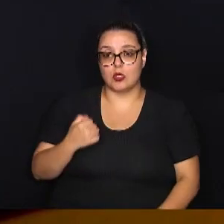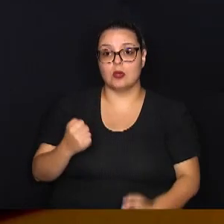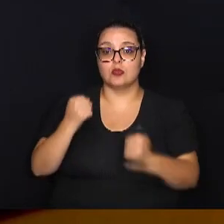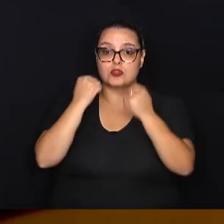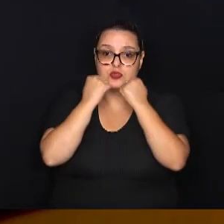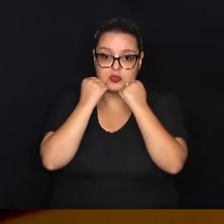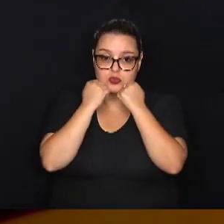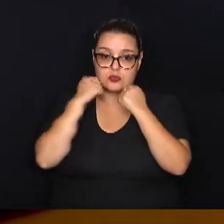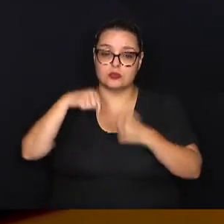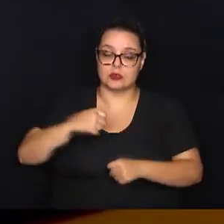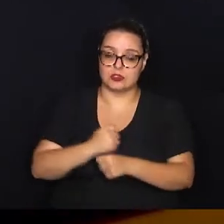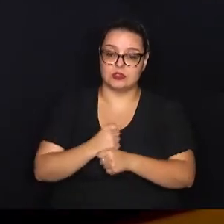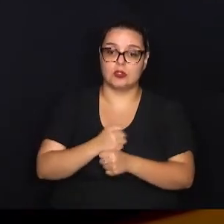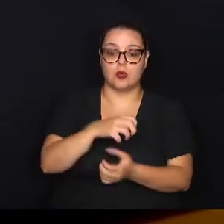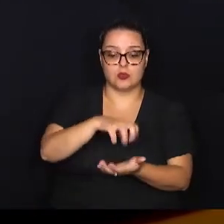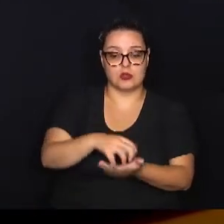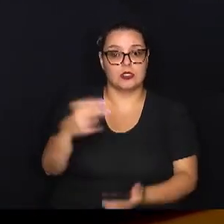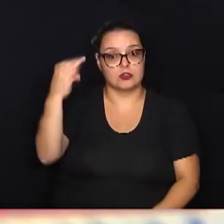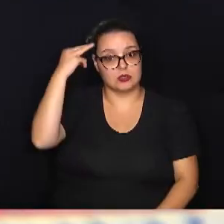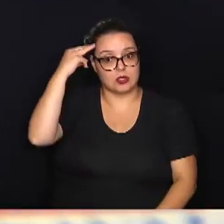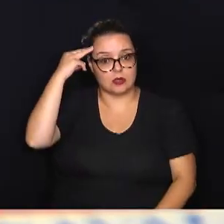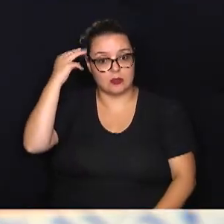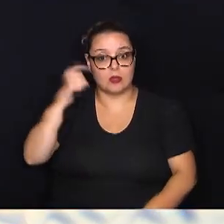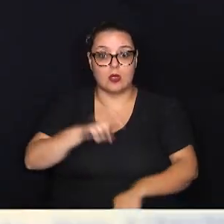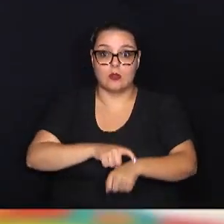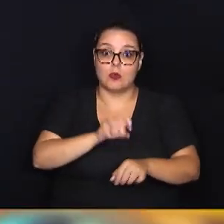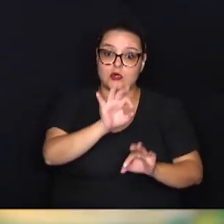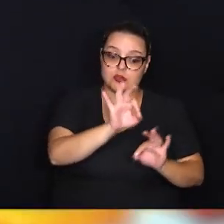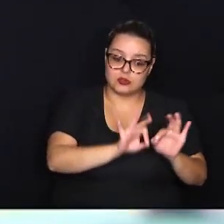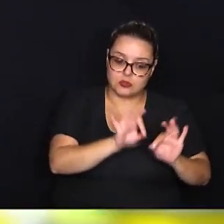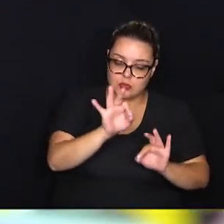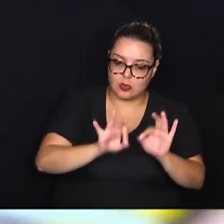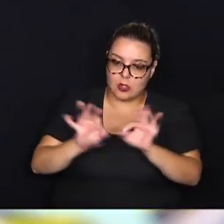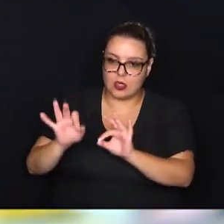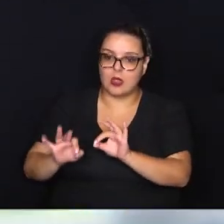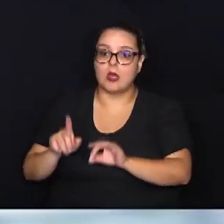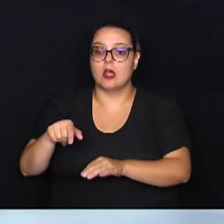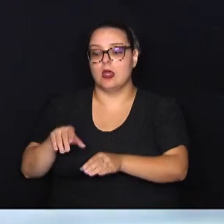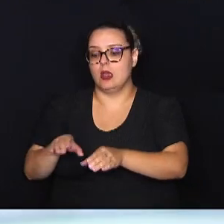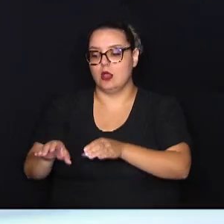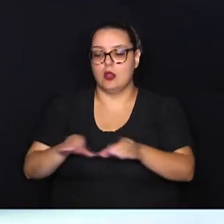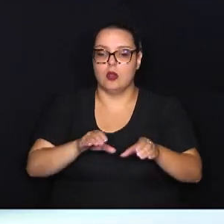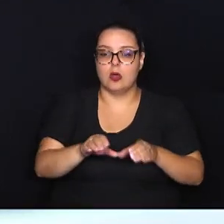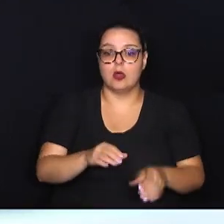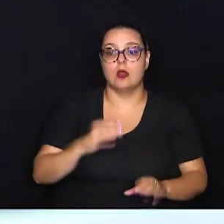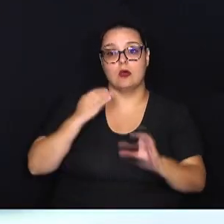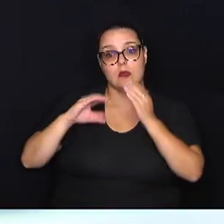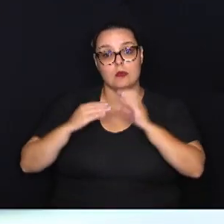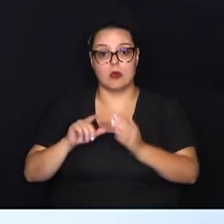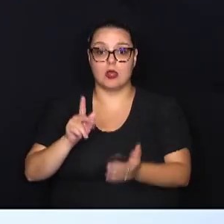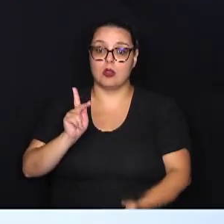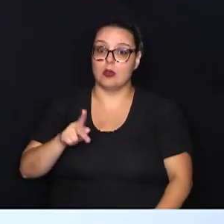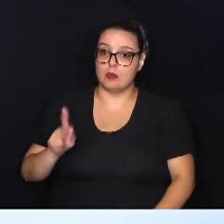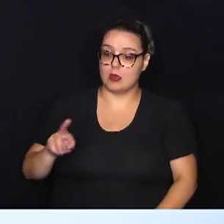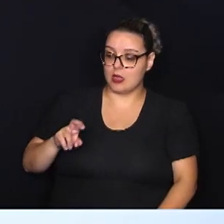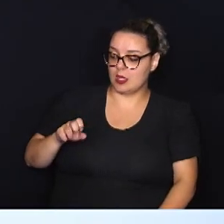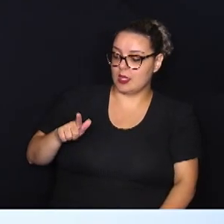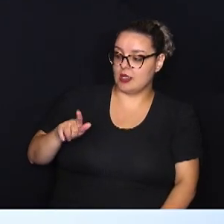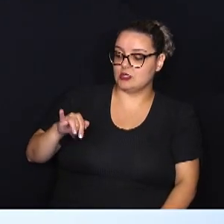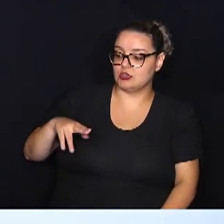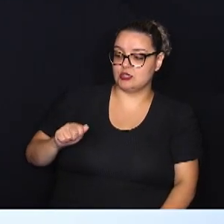O Centro de Memória, ainda em fase de organização, é coordenado pela cantora e professora Regina